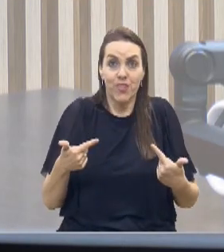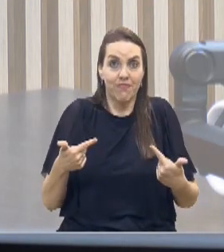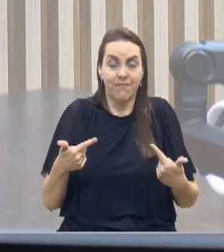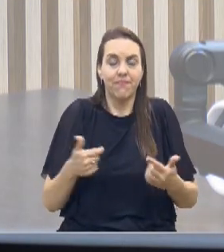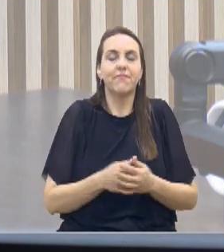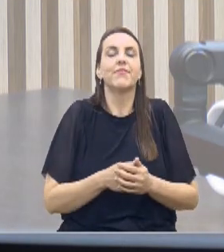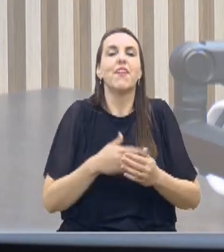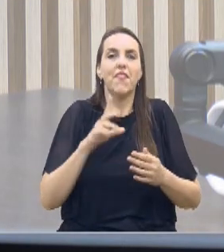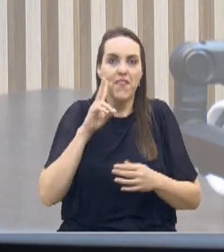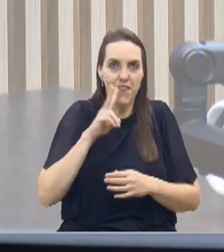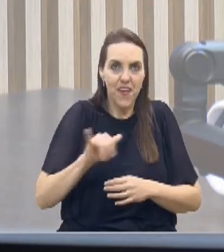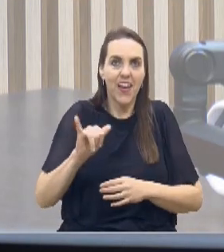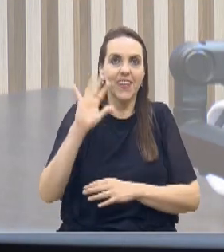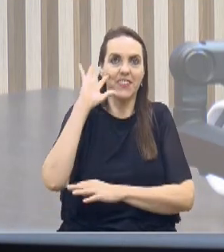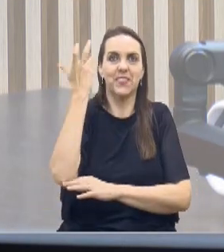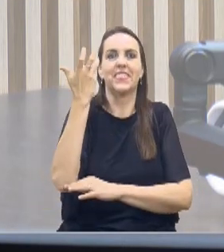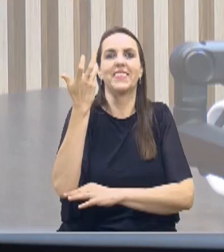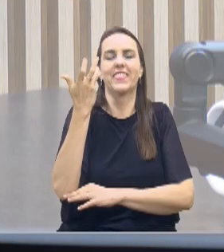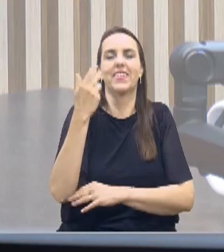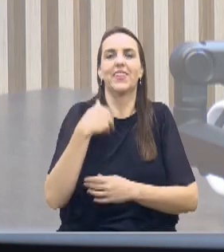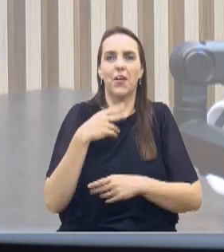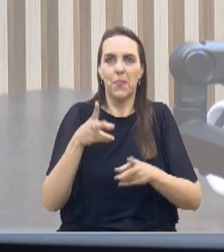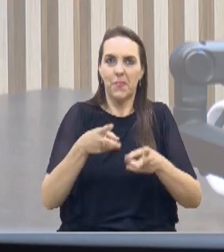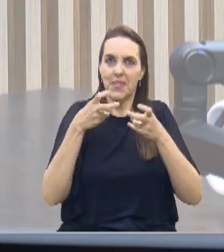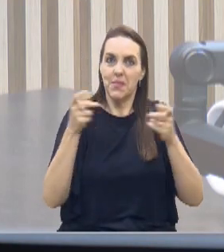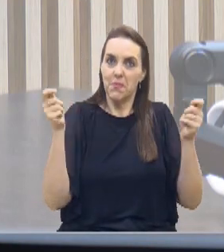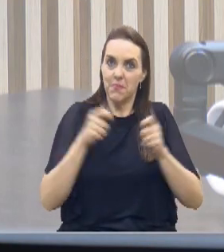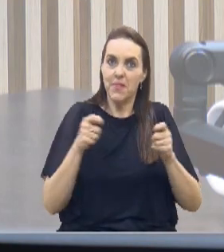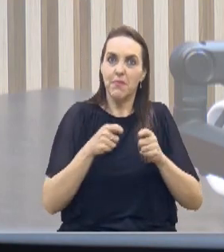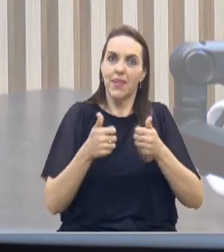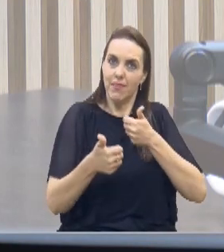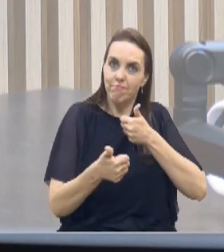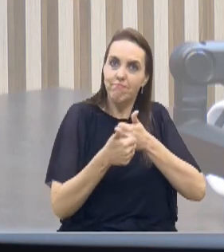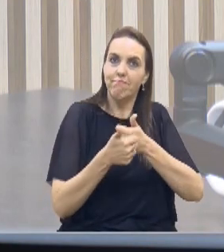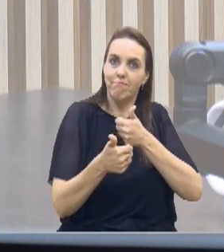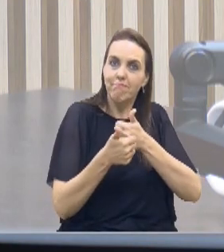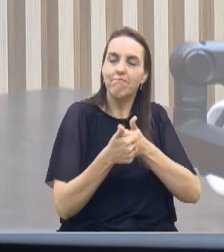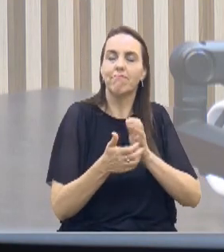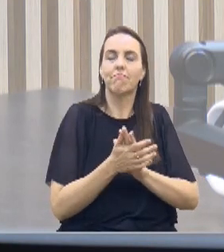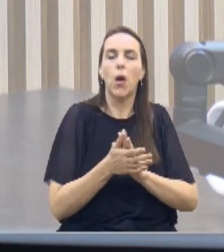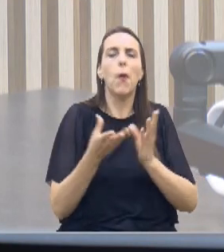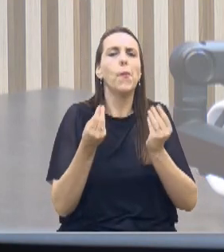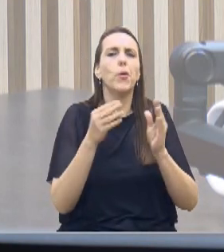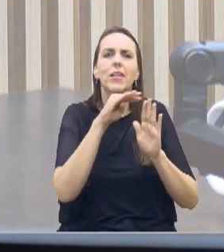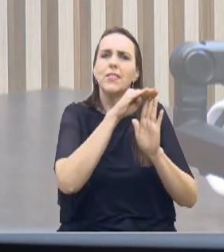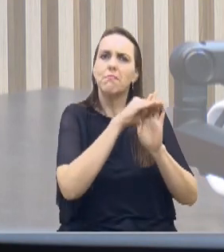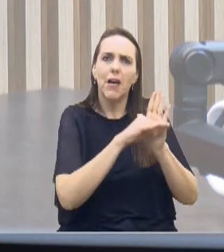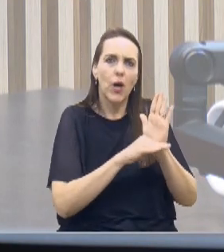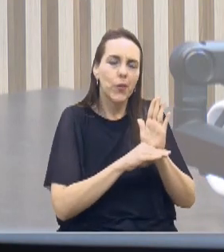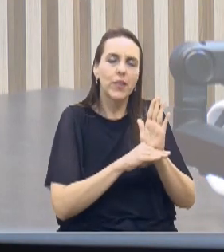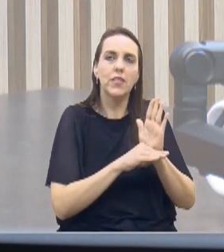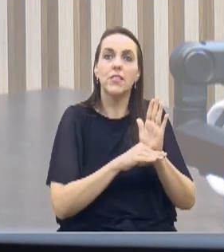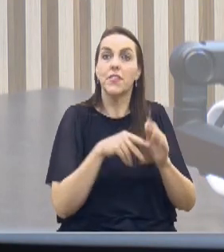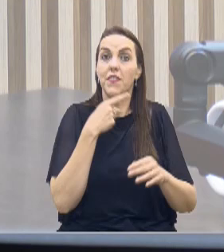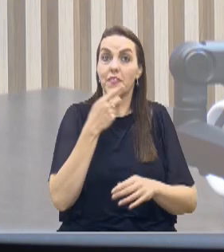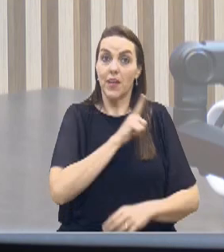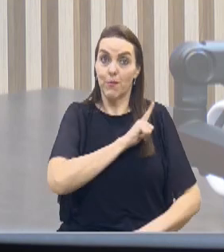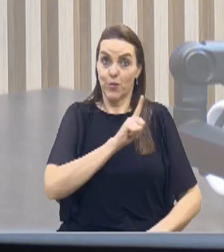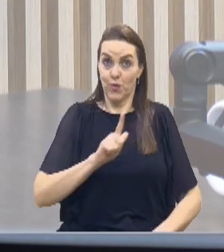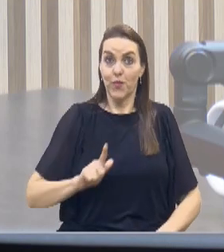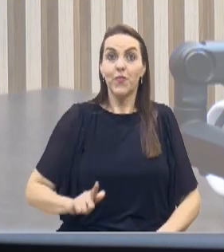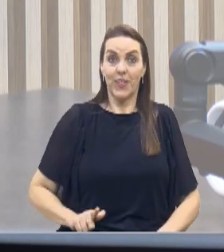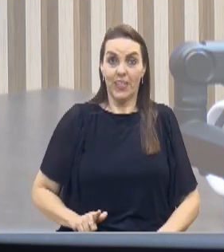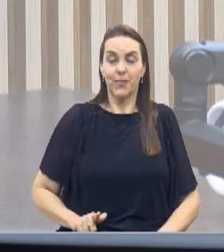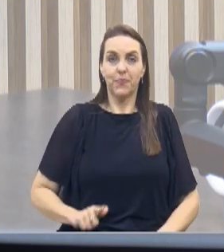vai acontecer, né? Então eu vejo essa possibilidade e essa aproximação. E muitas pautas, quando a gente fala do governo, né, do